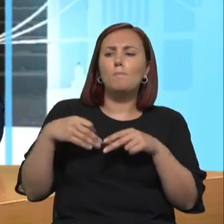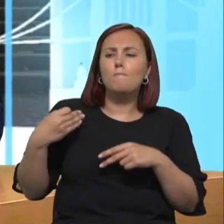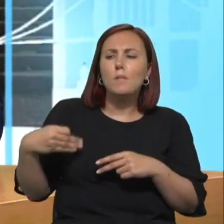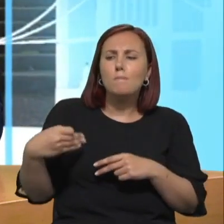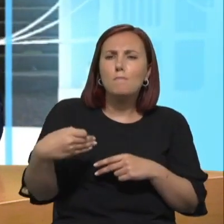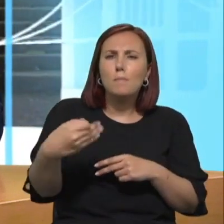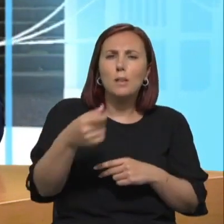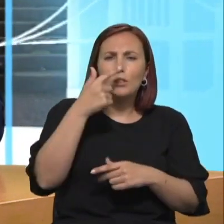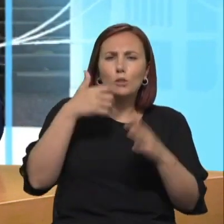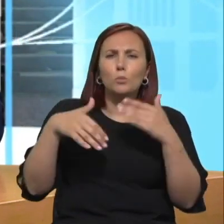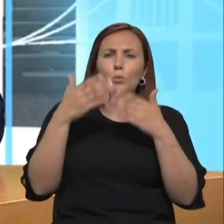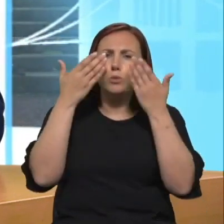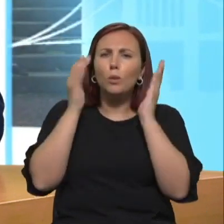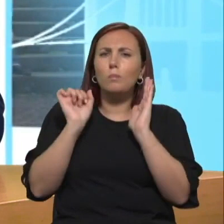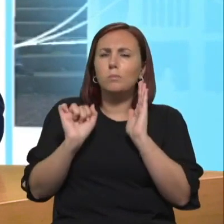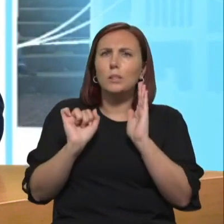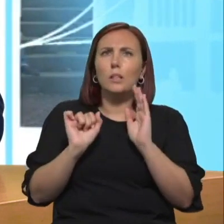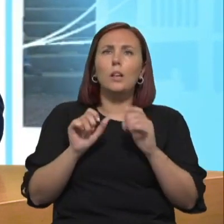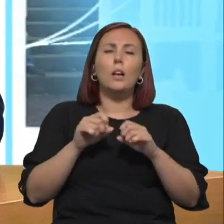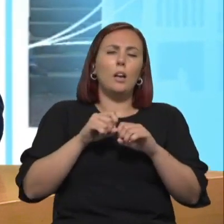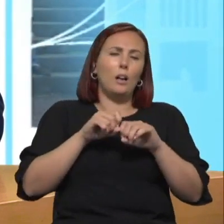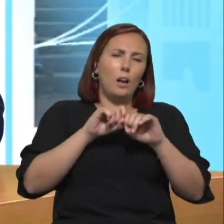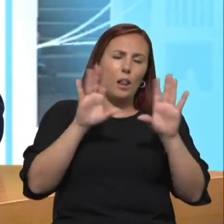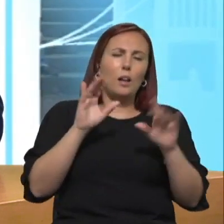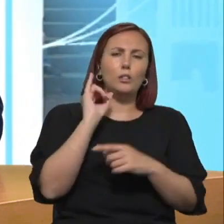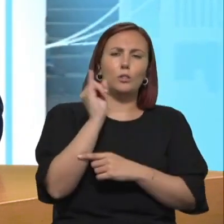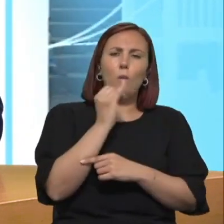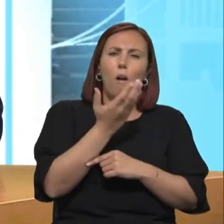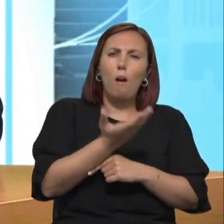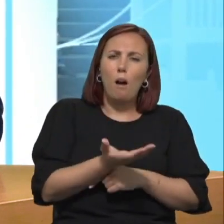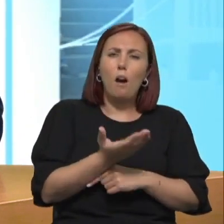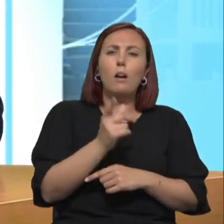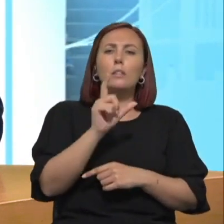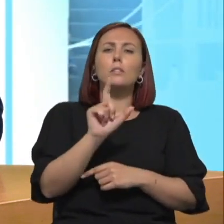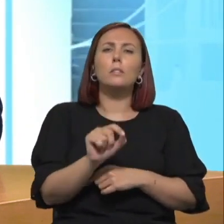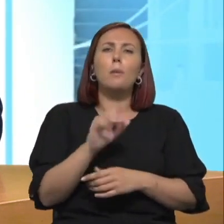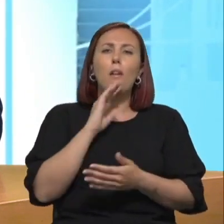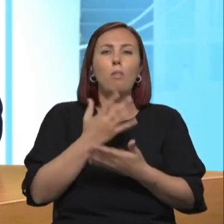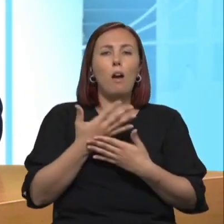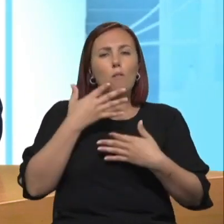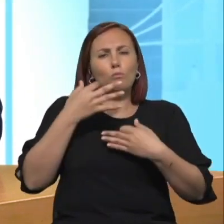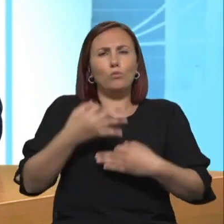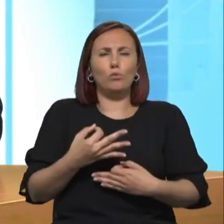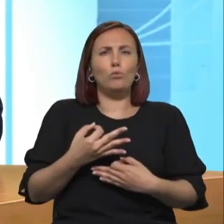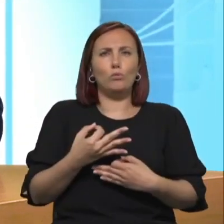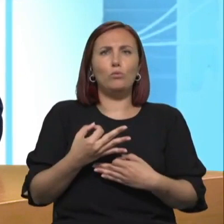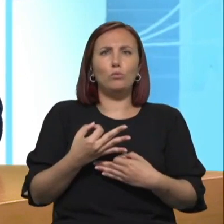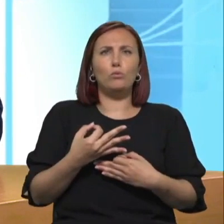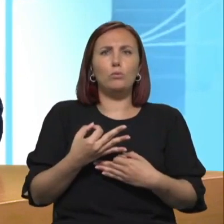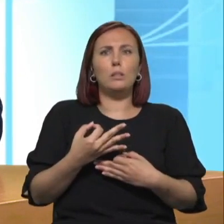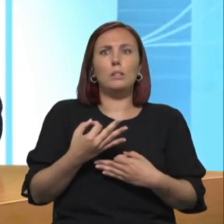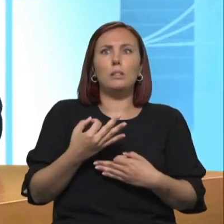democratas. É evidente que há as instituições também oferecem alguma garantia, digamos assim, de